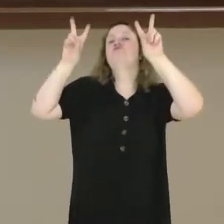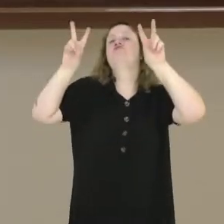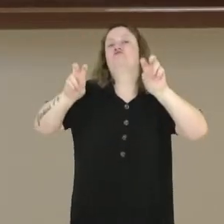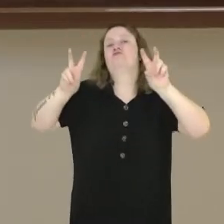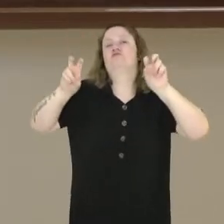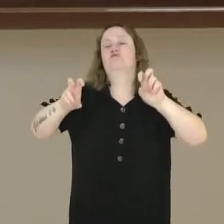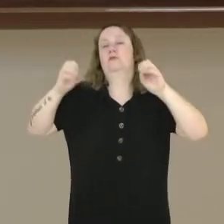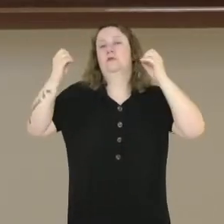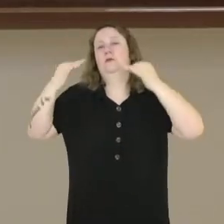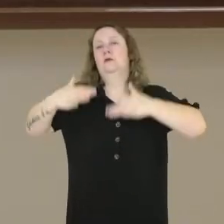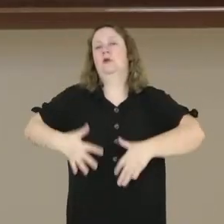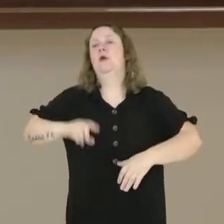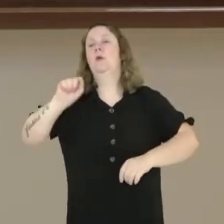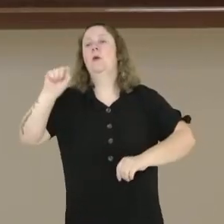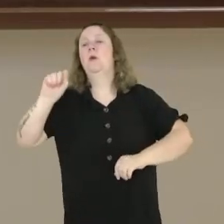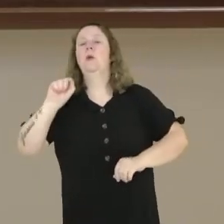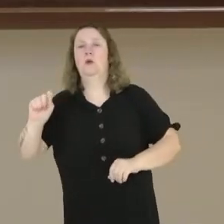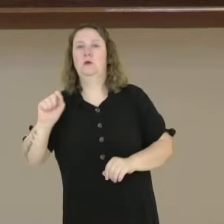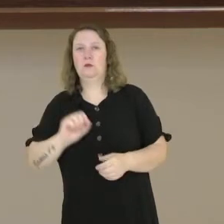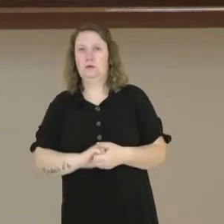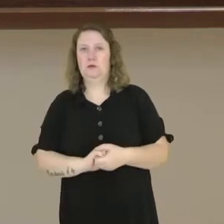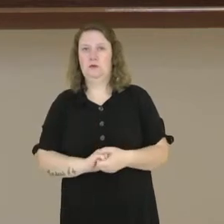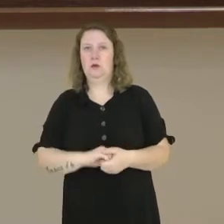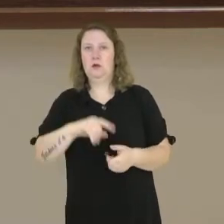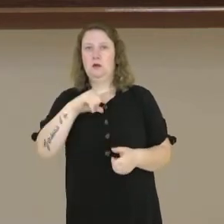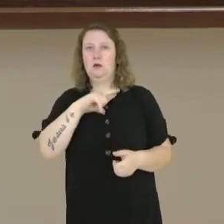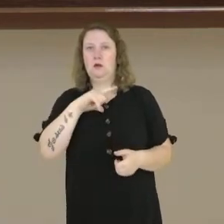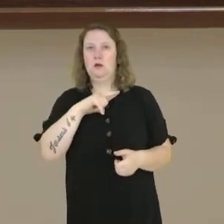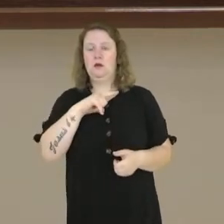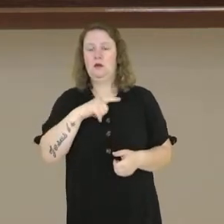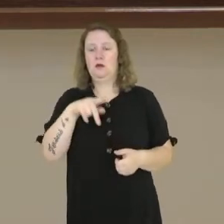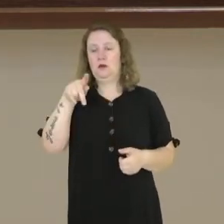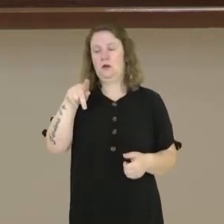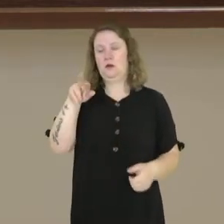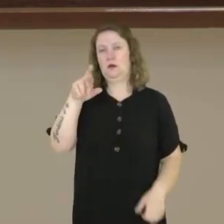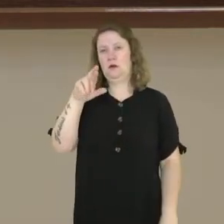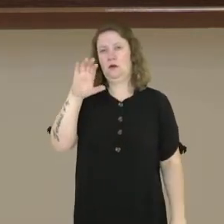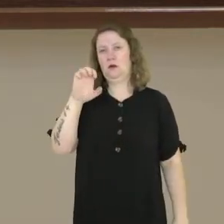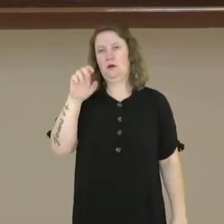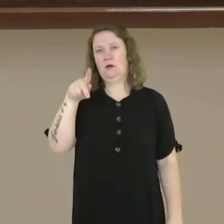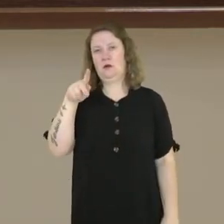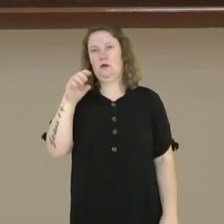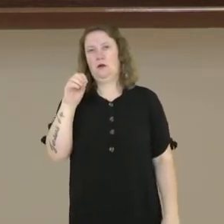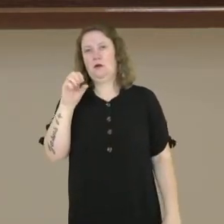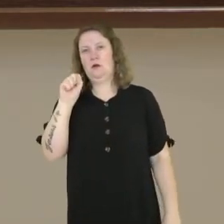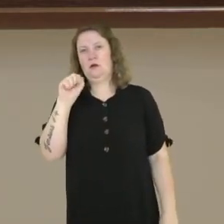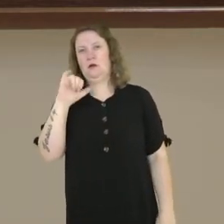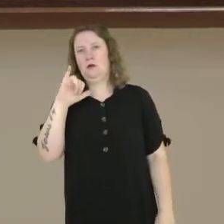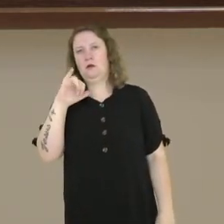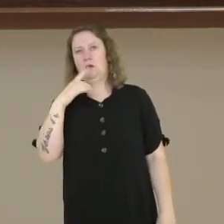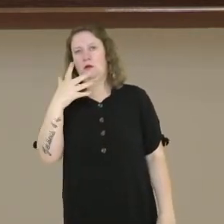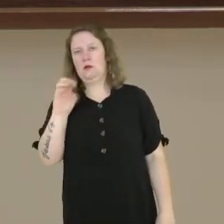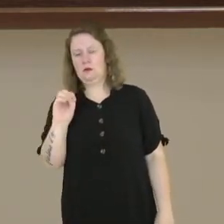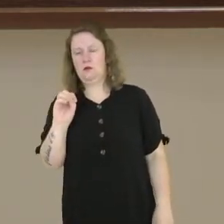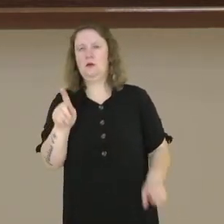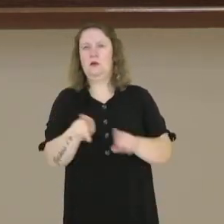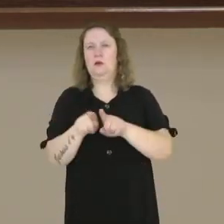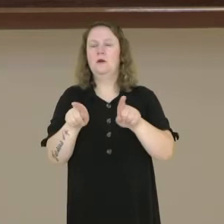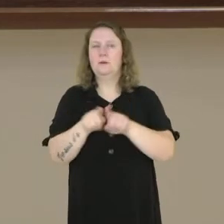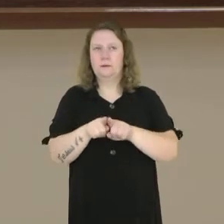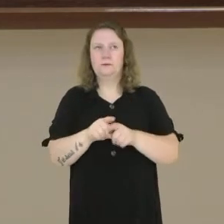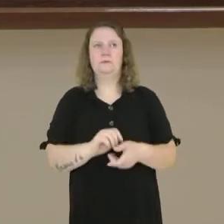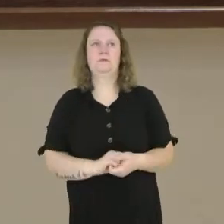como nós temos a presença da preposição, eu tenho o objeto indireto, que também é um valor de